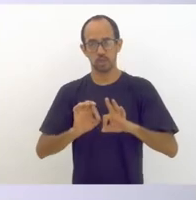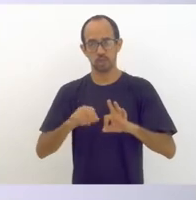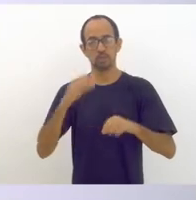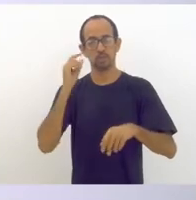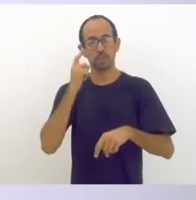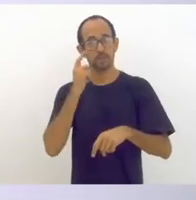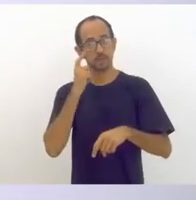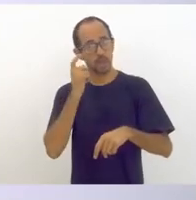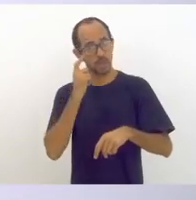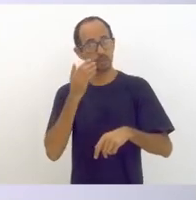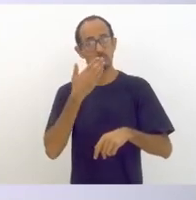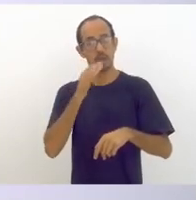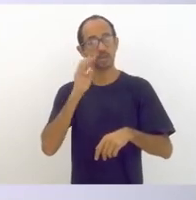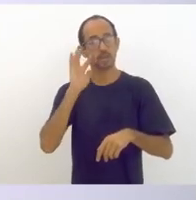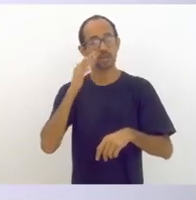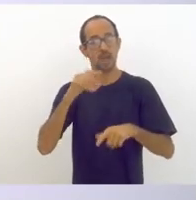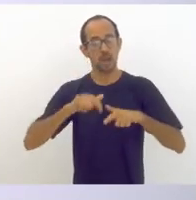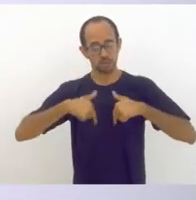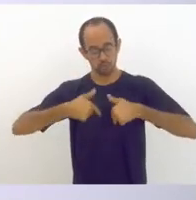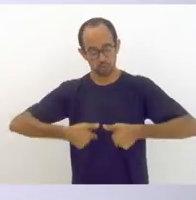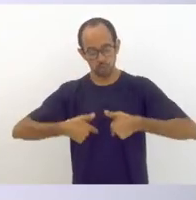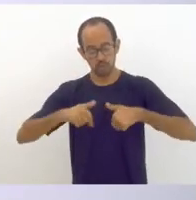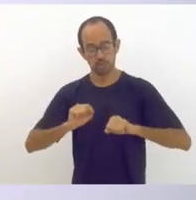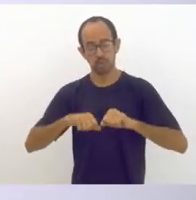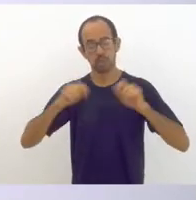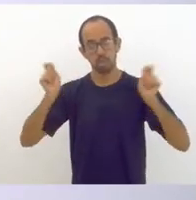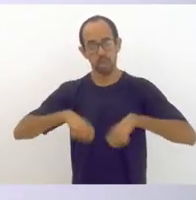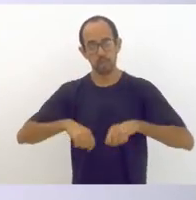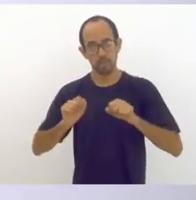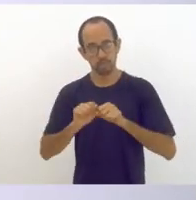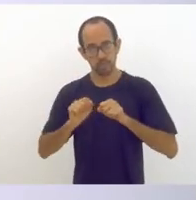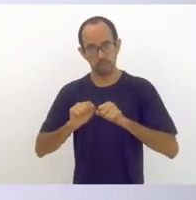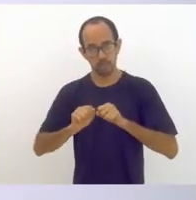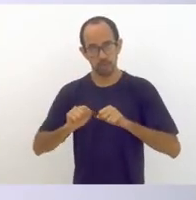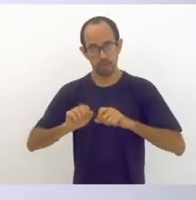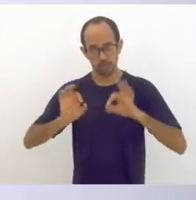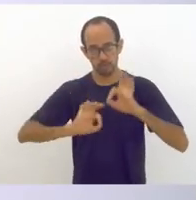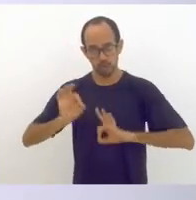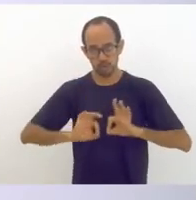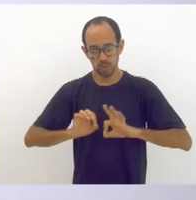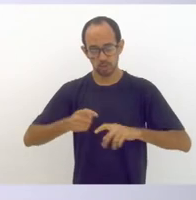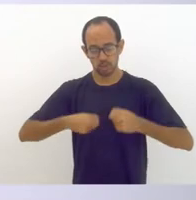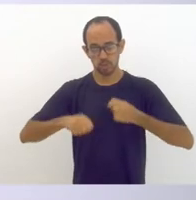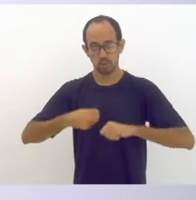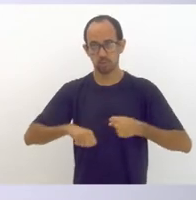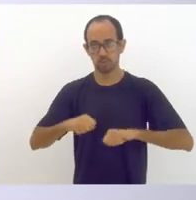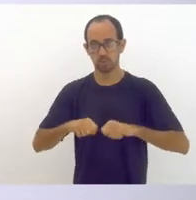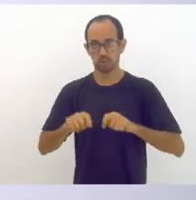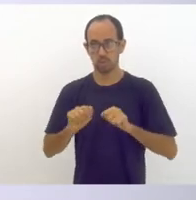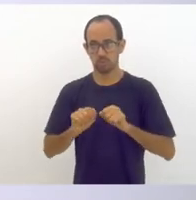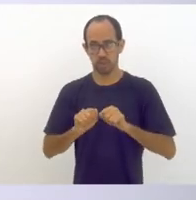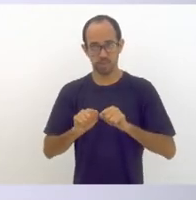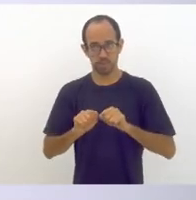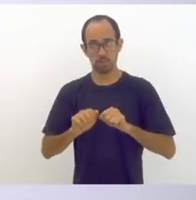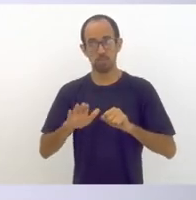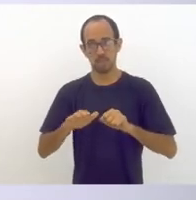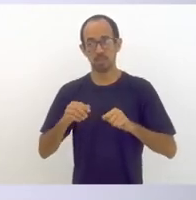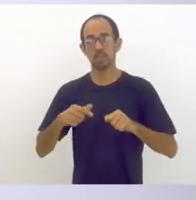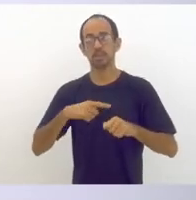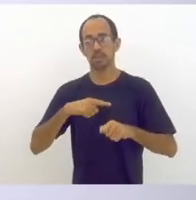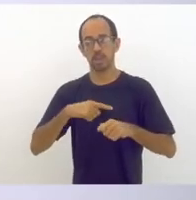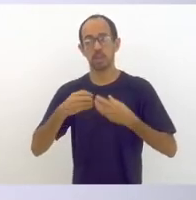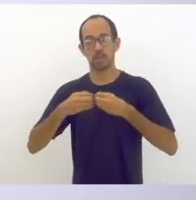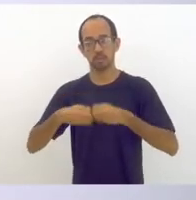ser feitas para que esses projetos econômicos não sejam tocados sem que hajam compensações, porque essa reserva